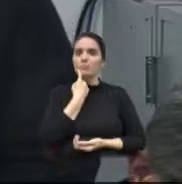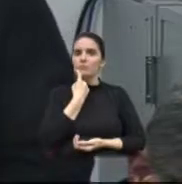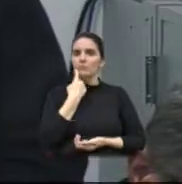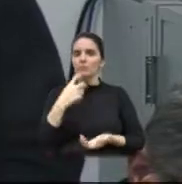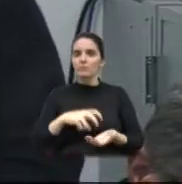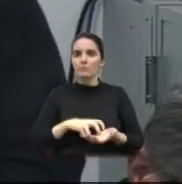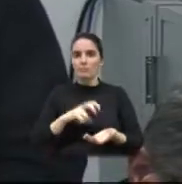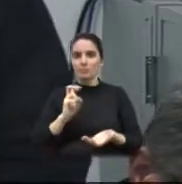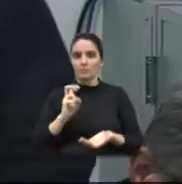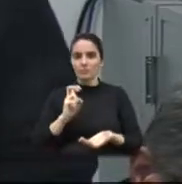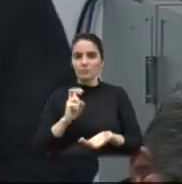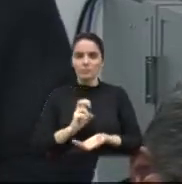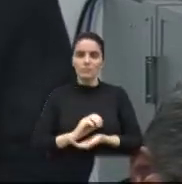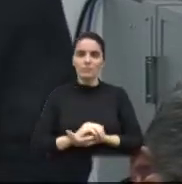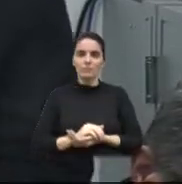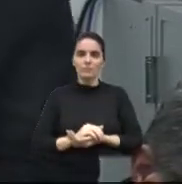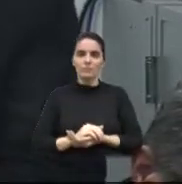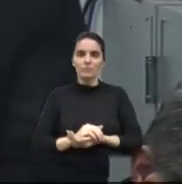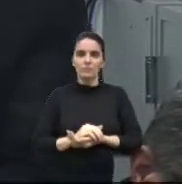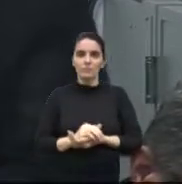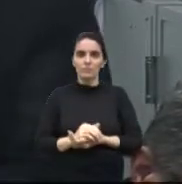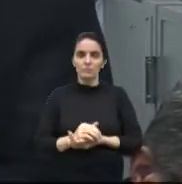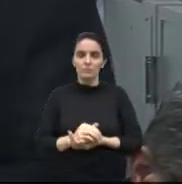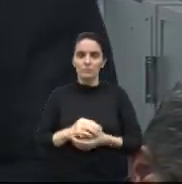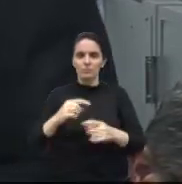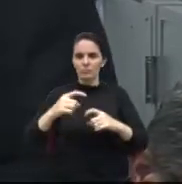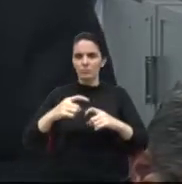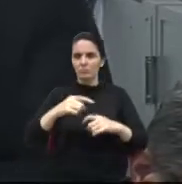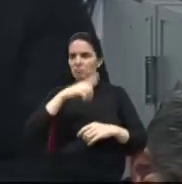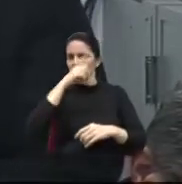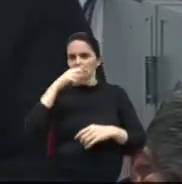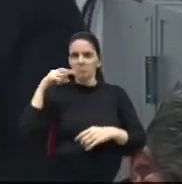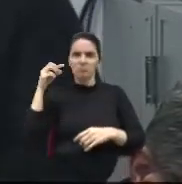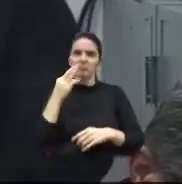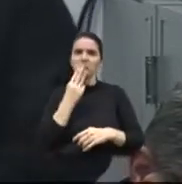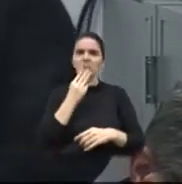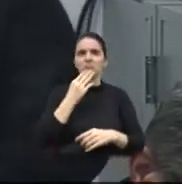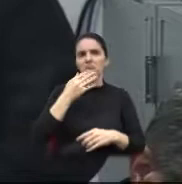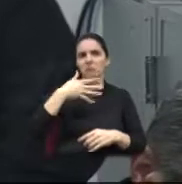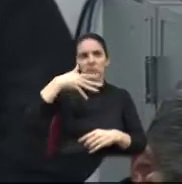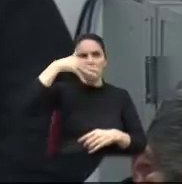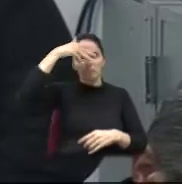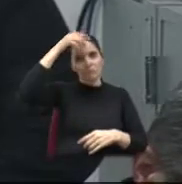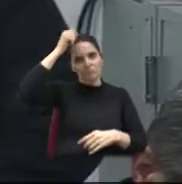manhã, esteve aqui, não sei se a doutora Mayra, o Vaguinho, o Toninho Franco,